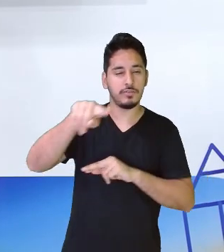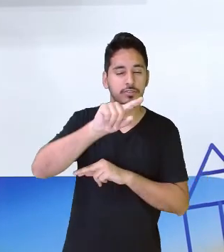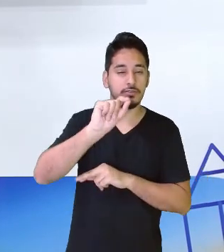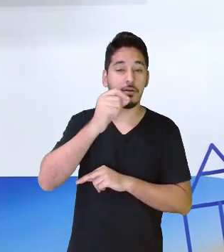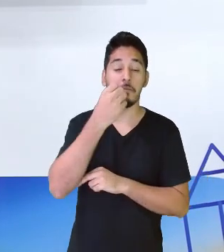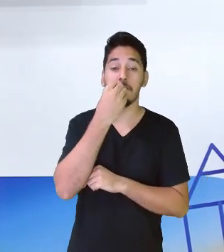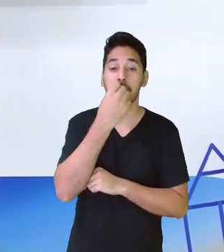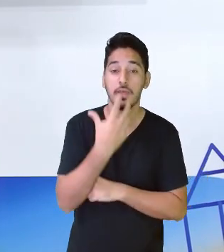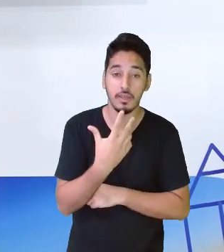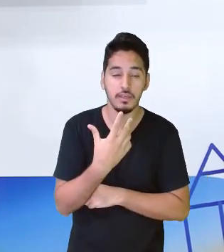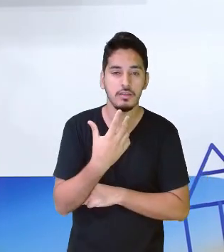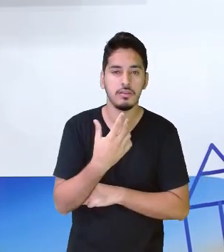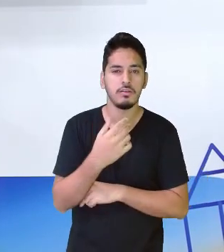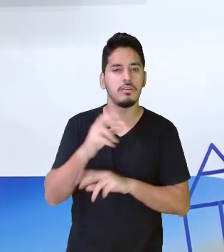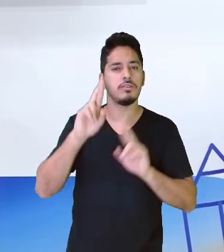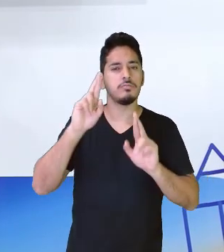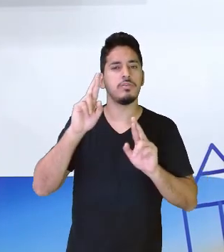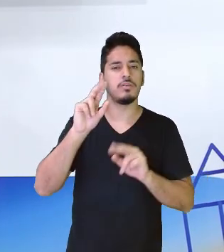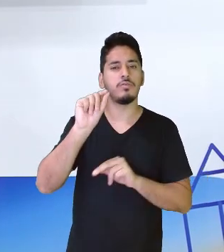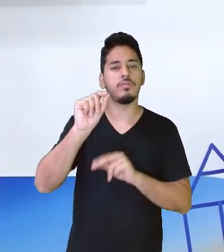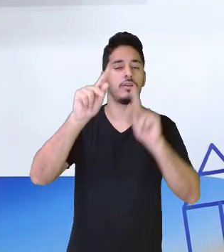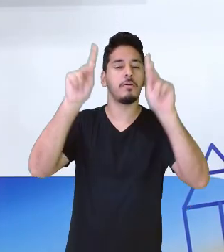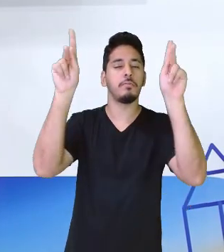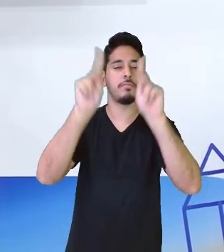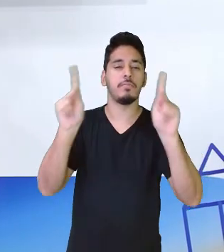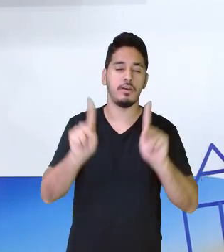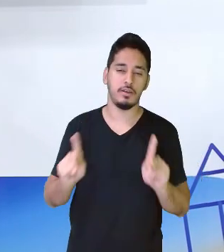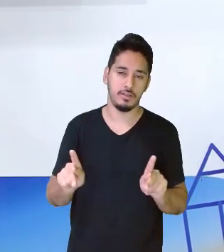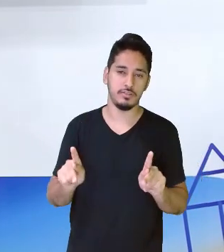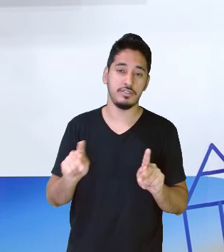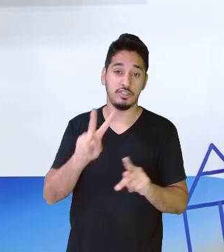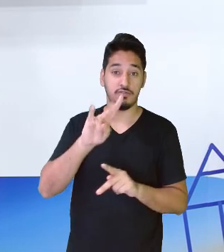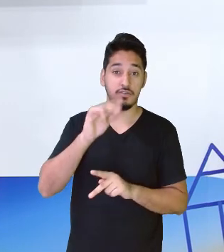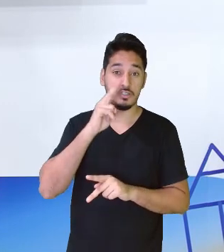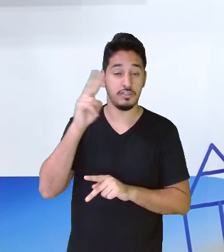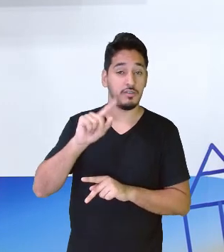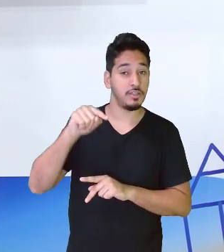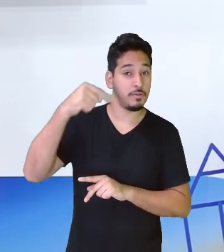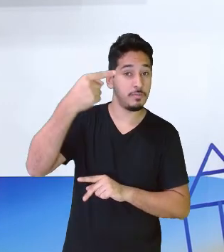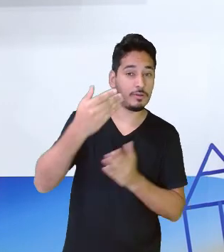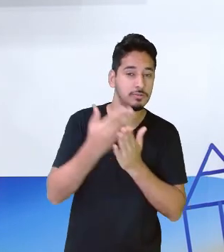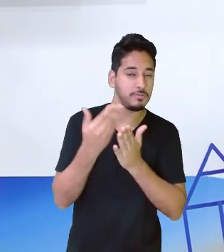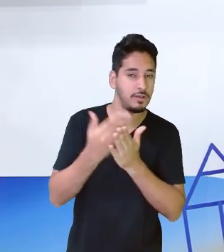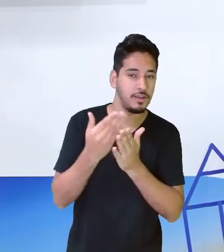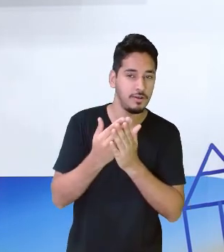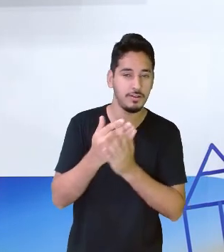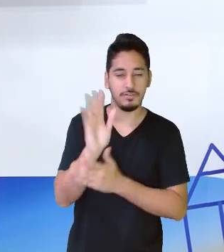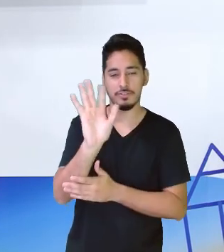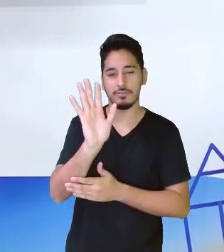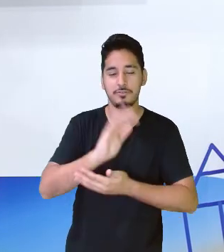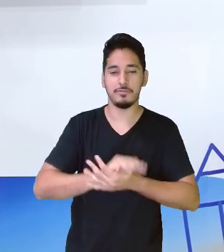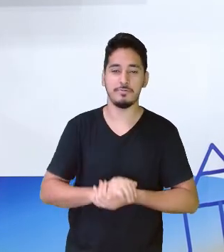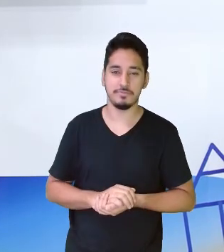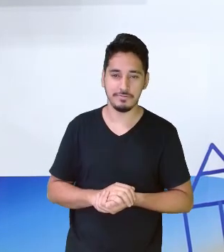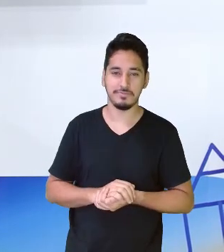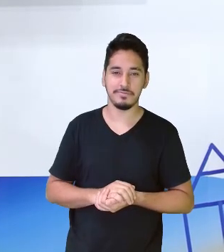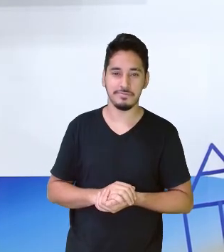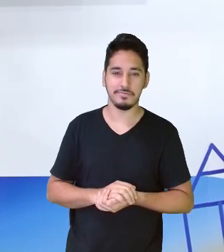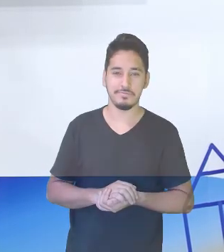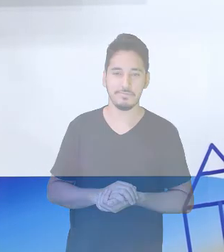vocês fiquem bem, espero que vocês fiquem em paz e a gente se vê numa próxima oportunidade. Tchau, tchau!